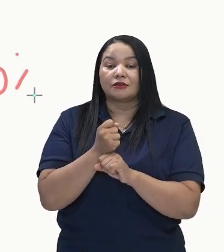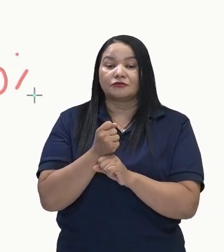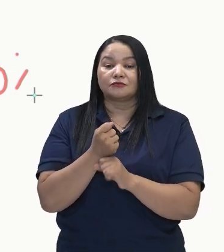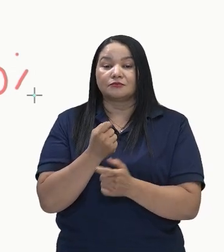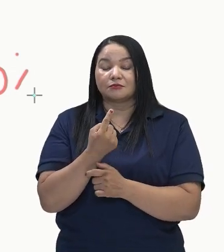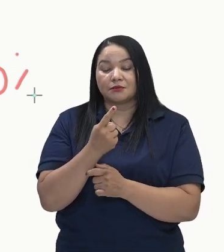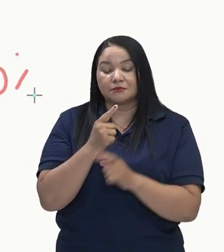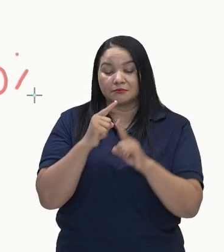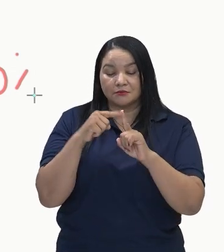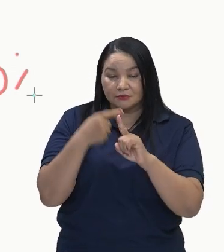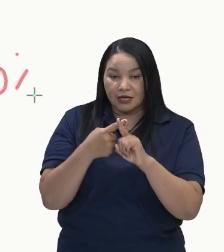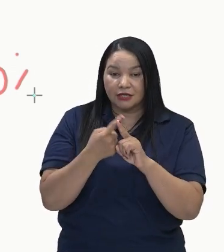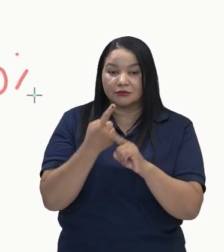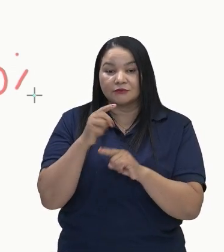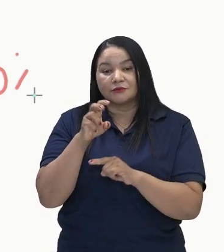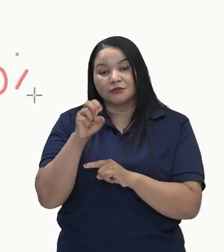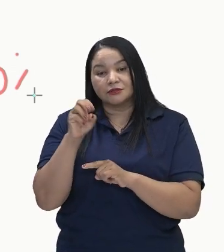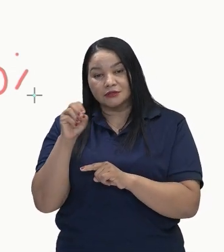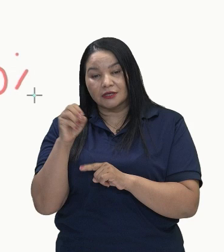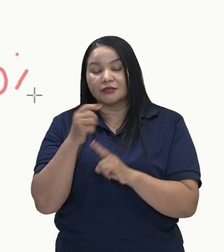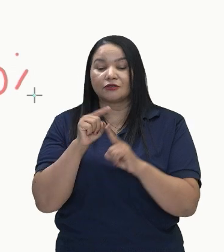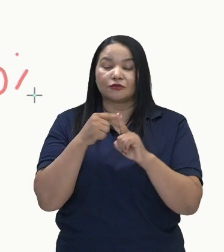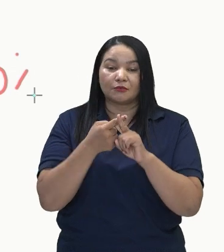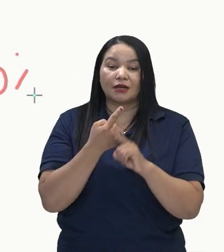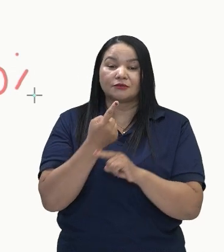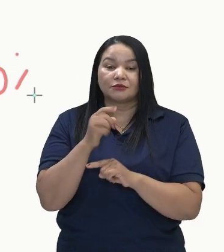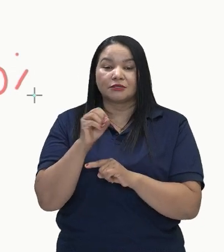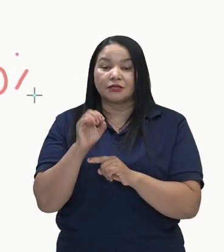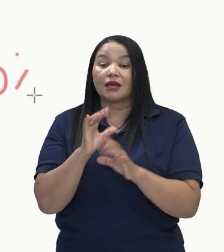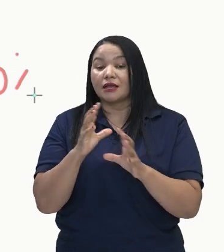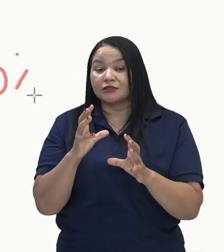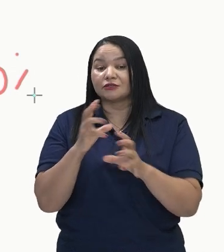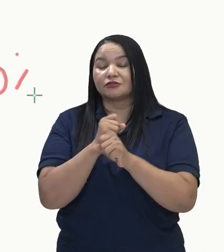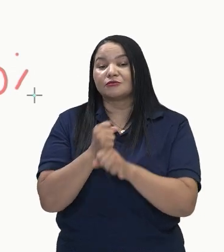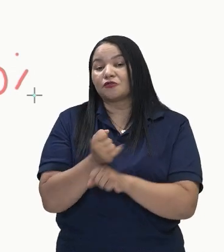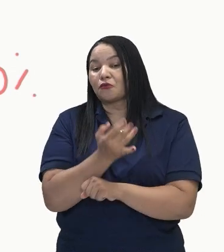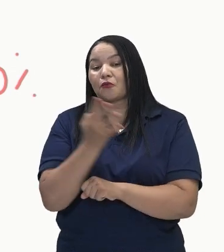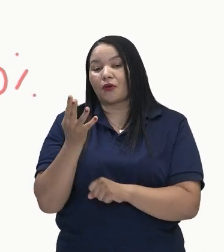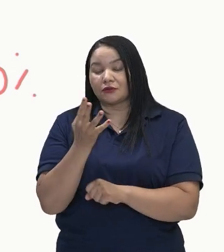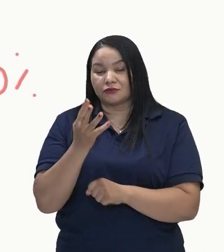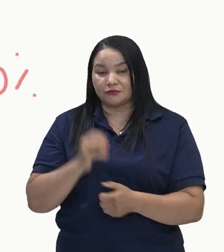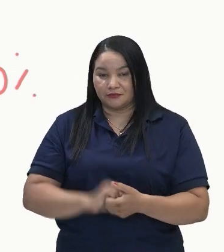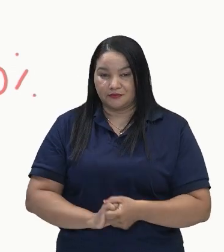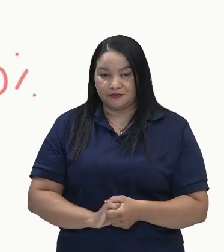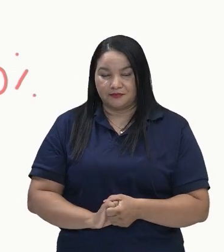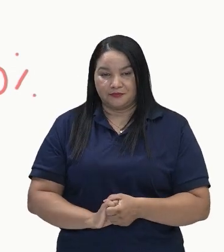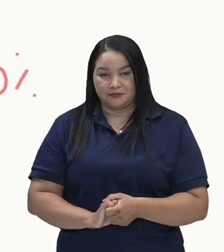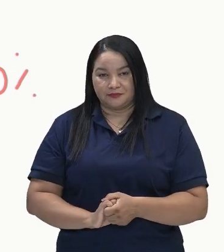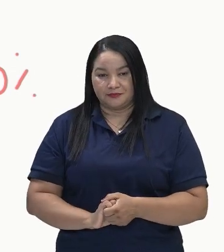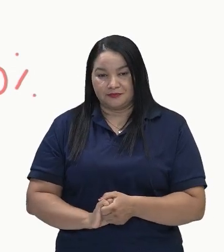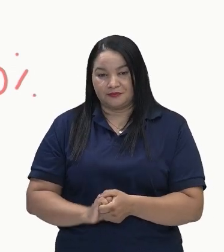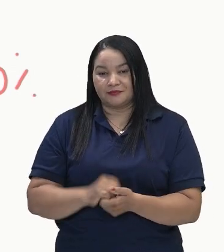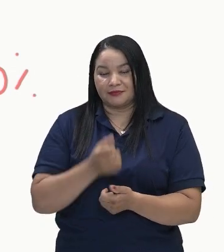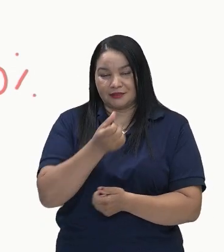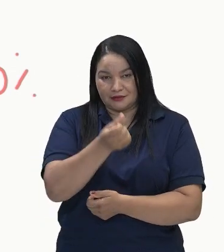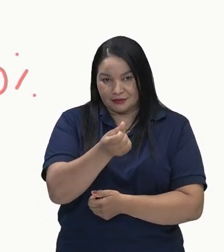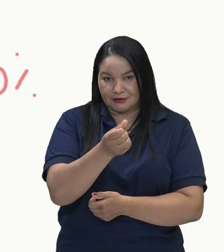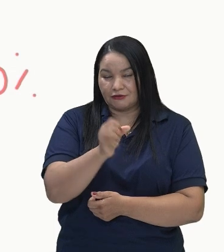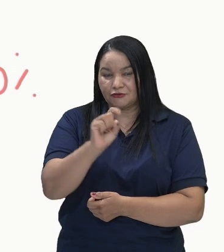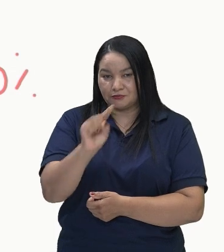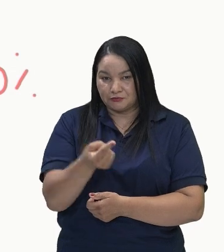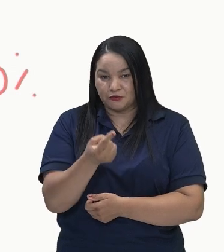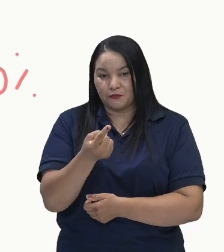mais 1.500, que é 4.500, mais 1.500, que é igual a